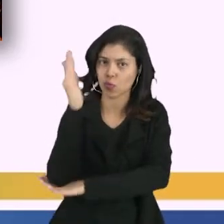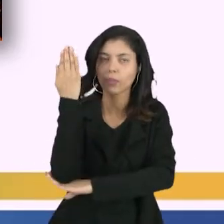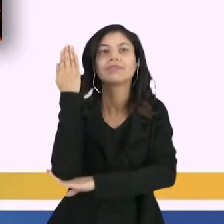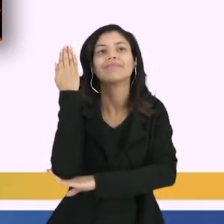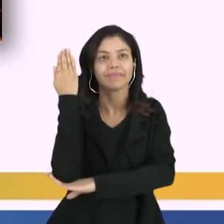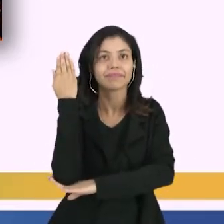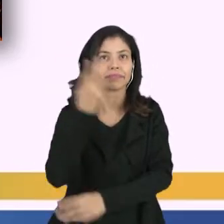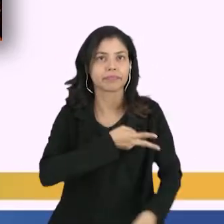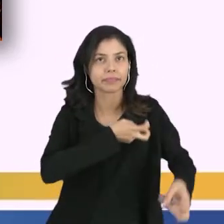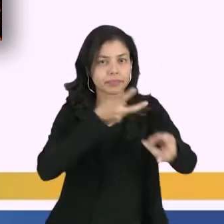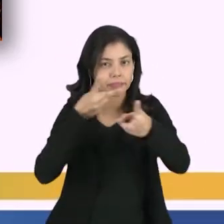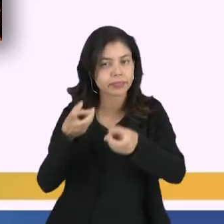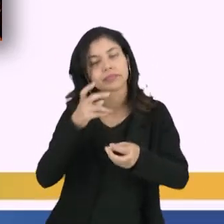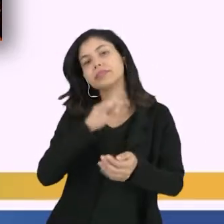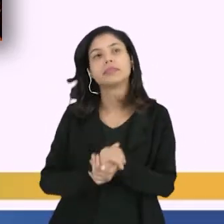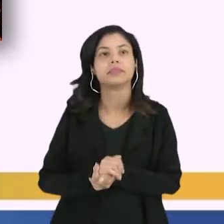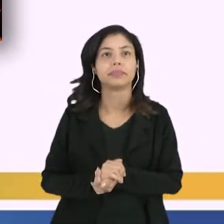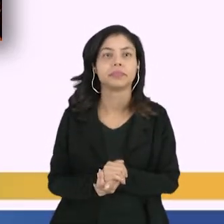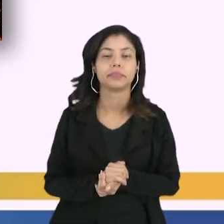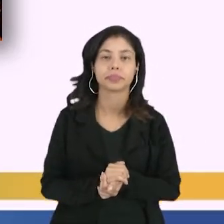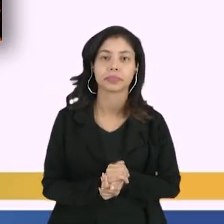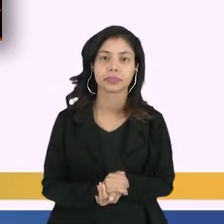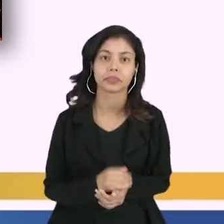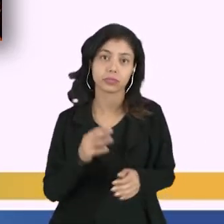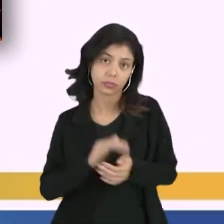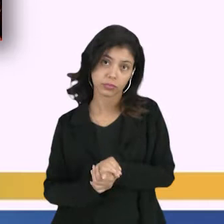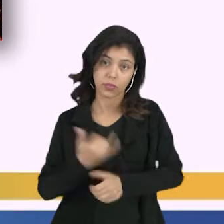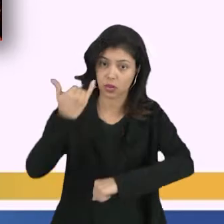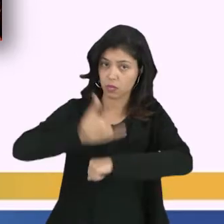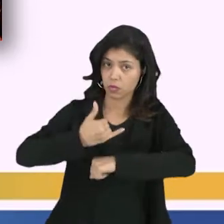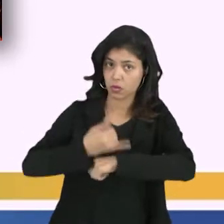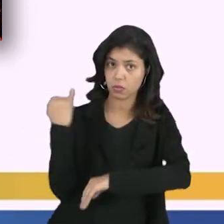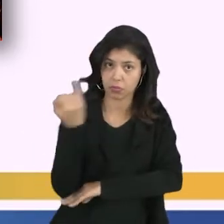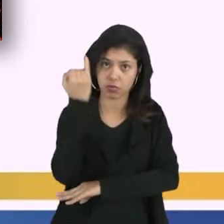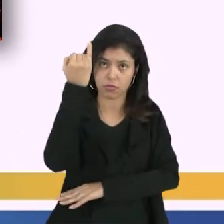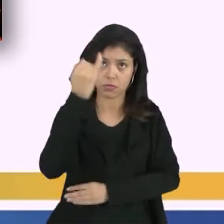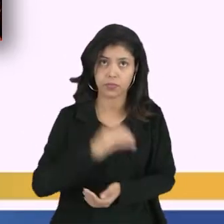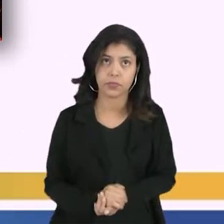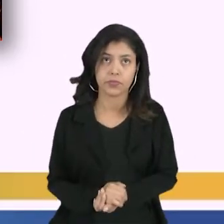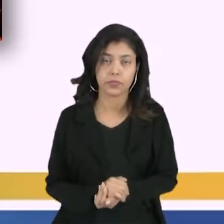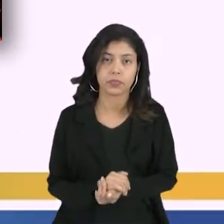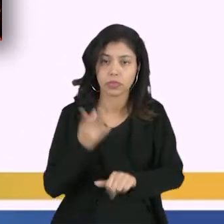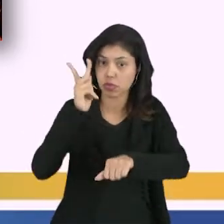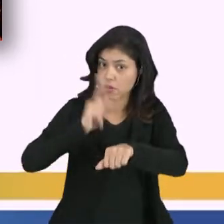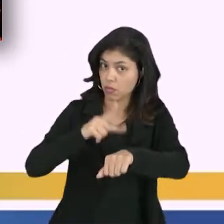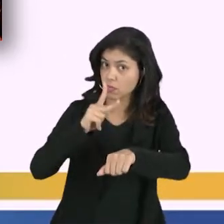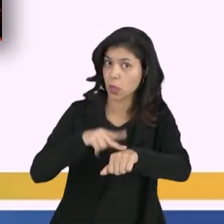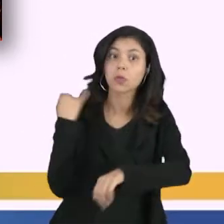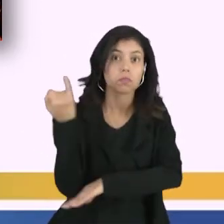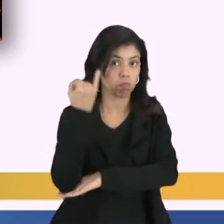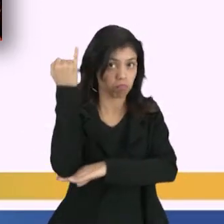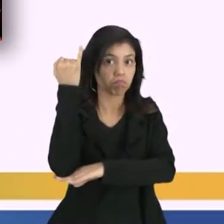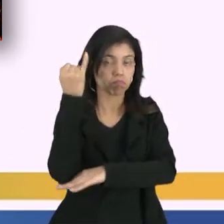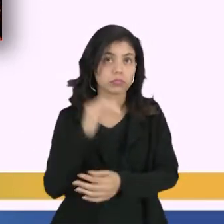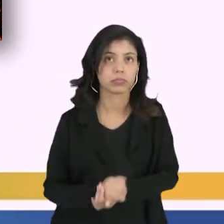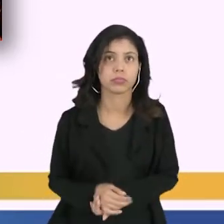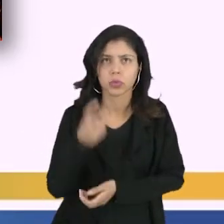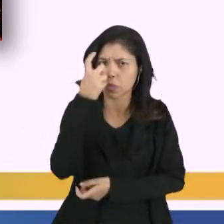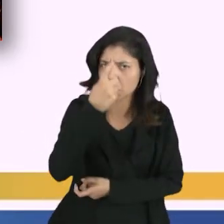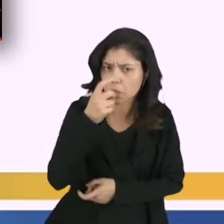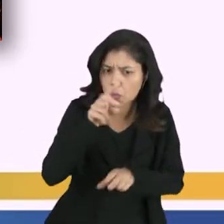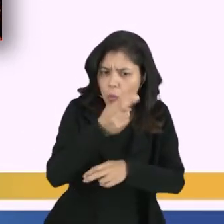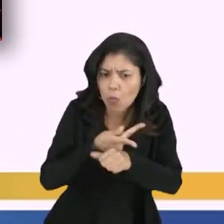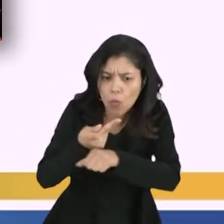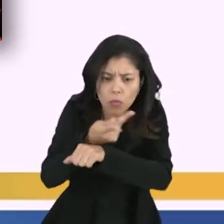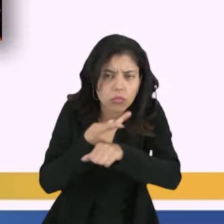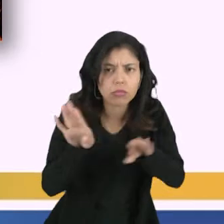nessa perspectiva, né, dos metais preciosos, né, das pedras preciosas. procurar também